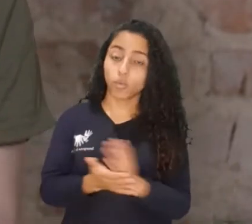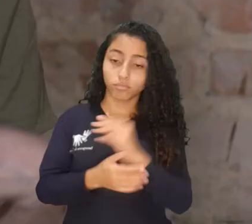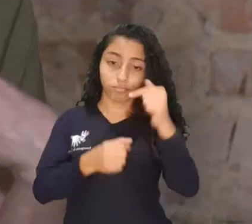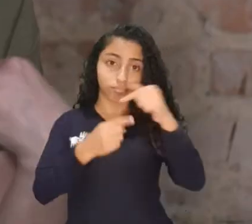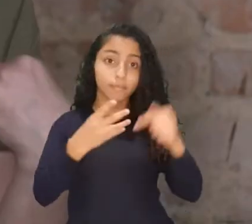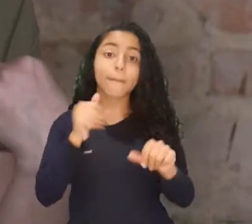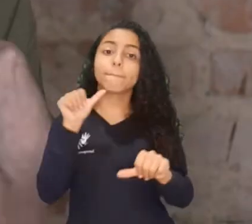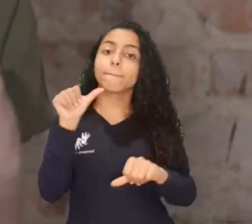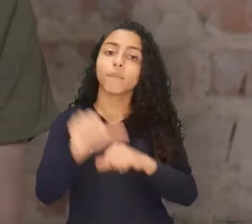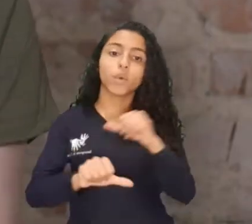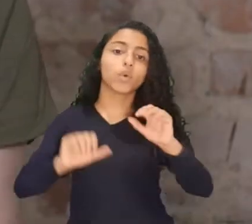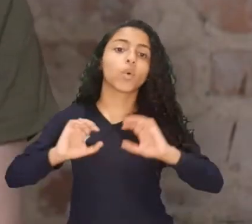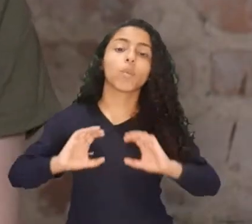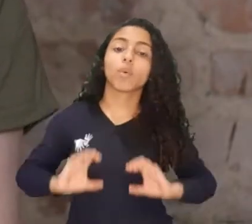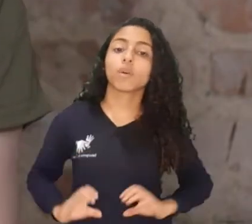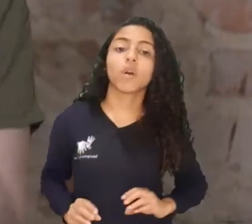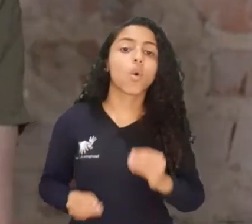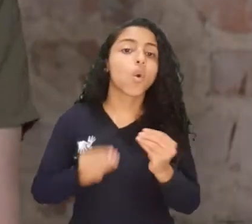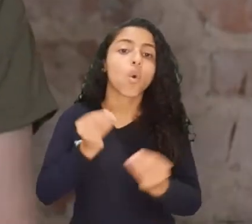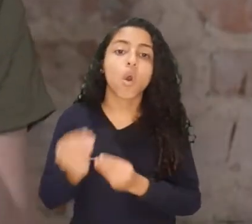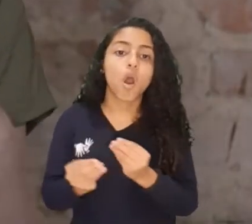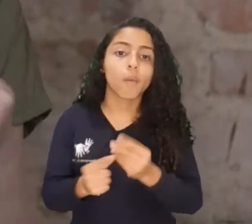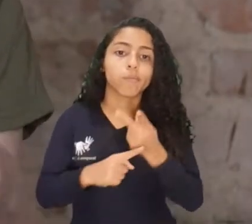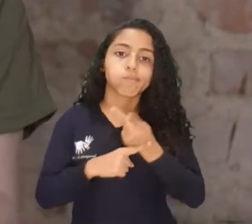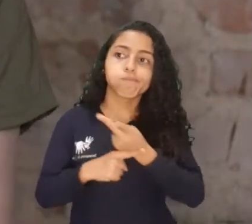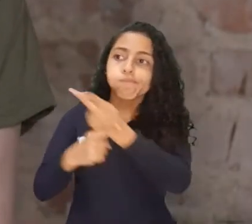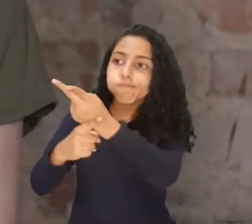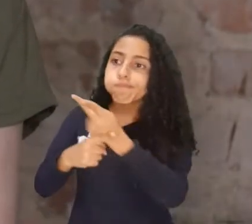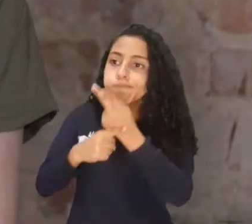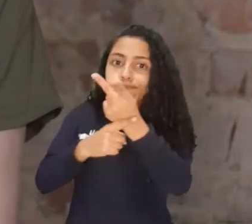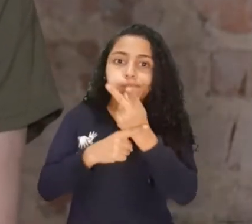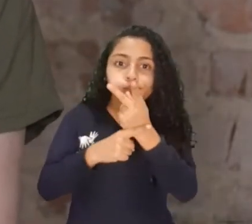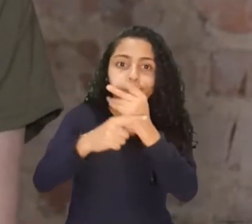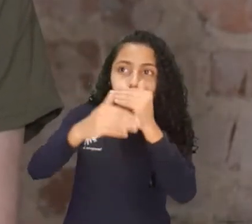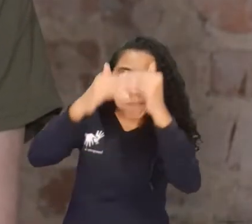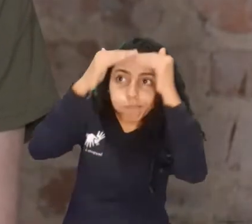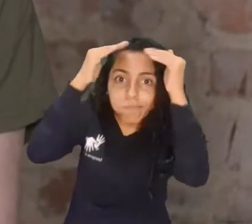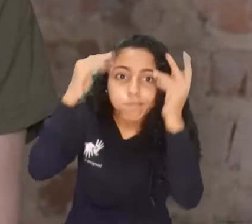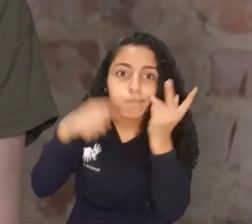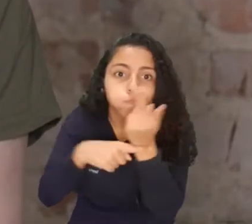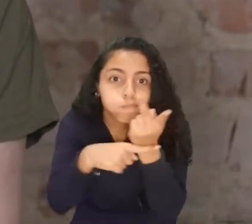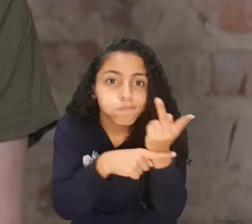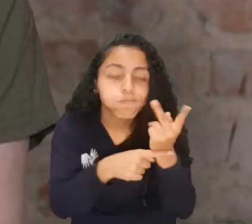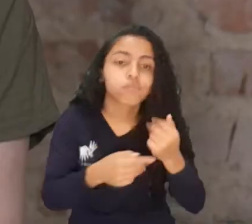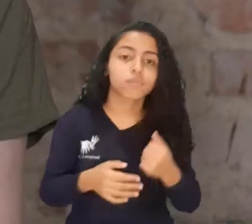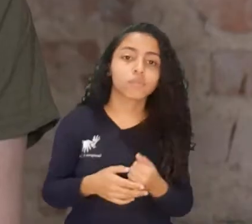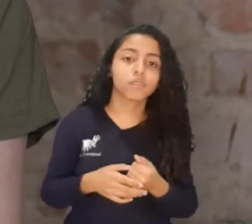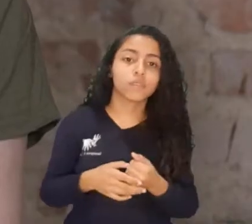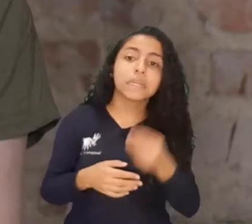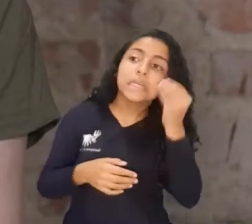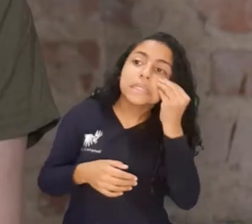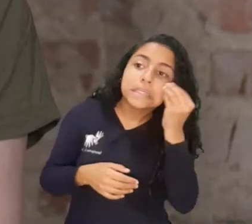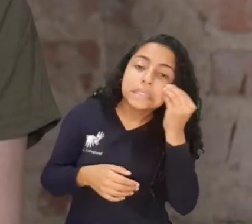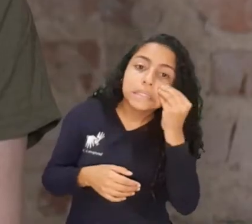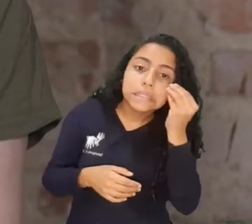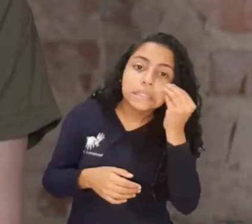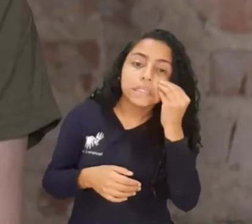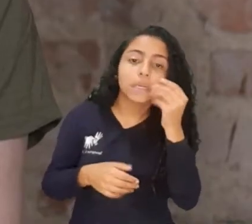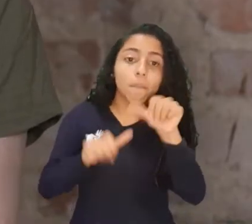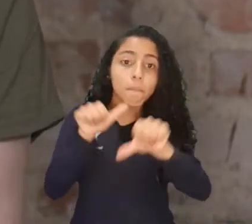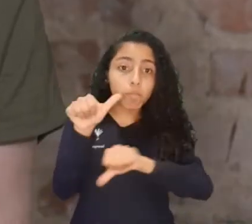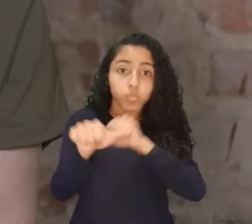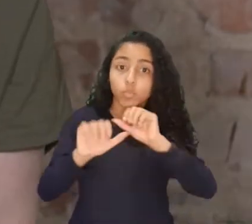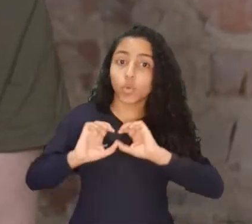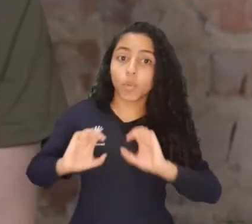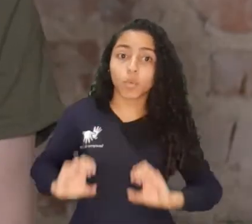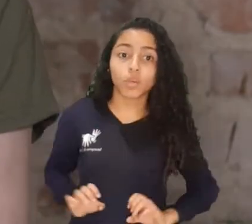comportamento em termos de procurar abrigo, procurar mudar seus hábitos comportamentais em termos de